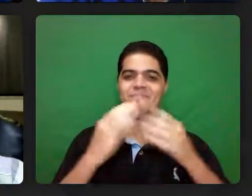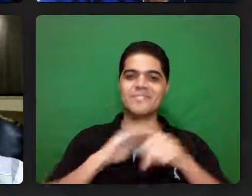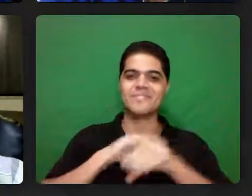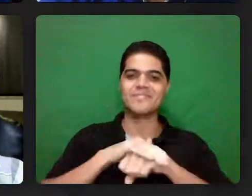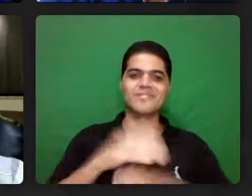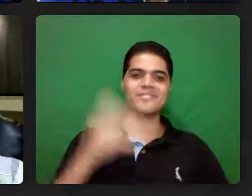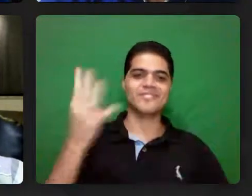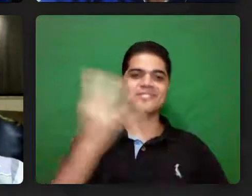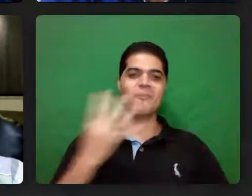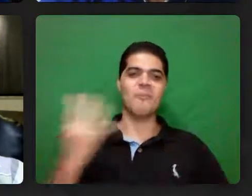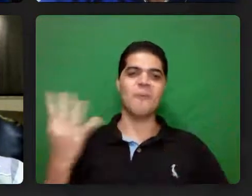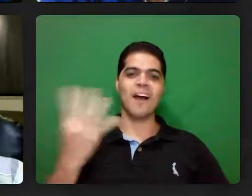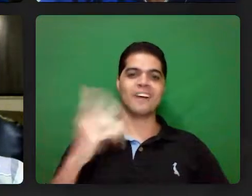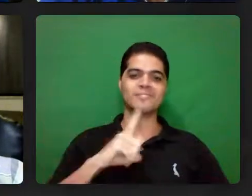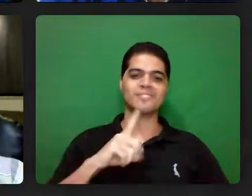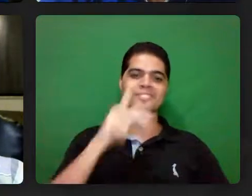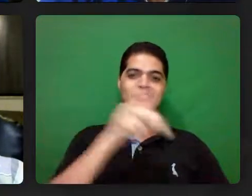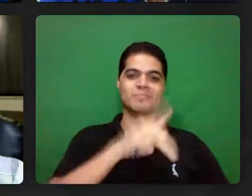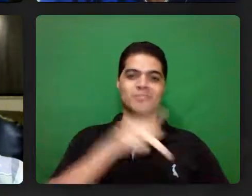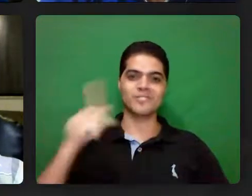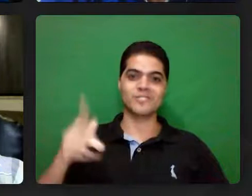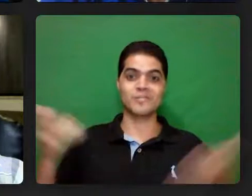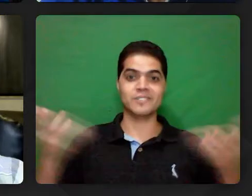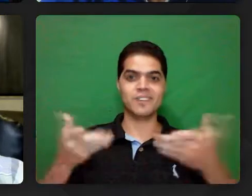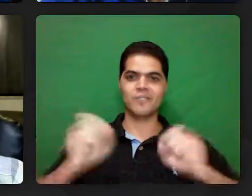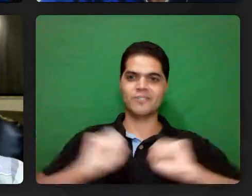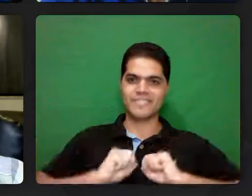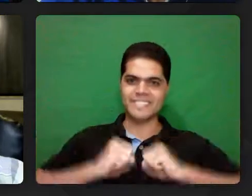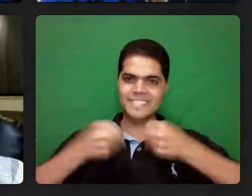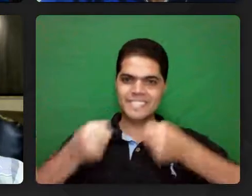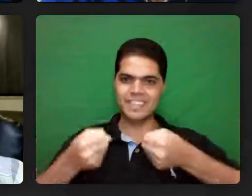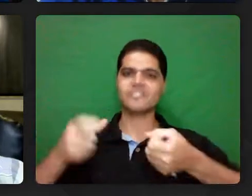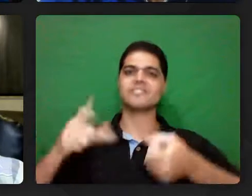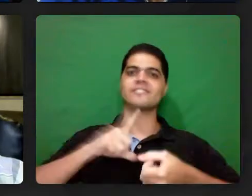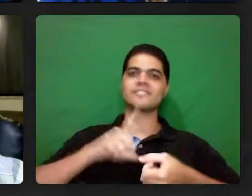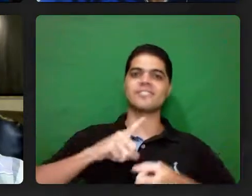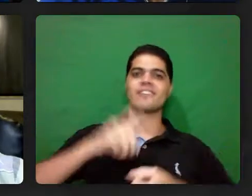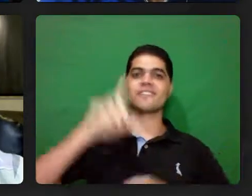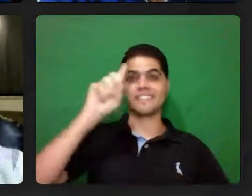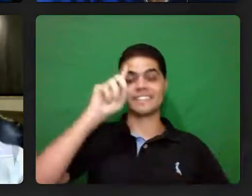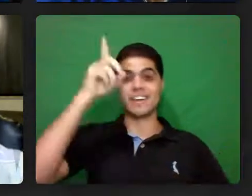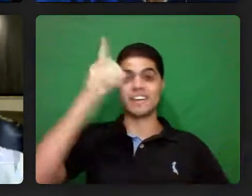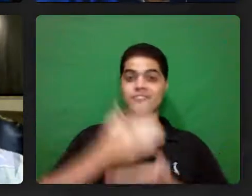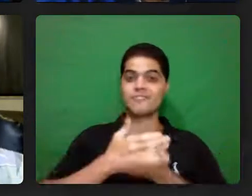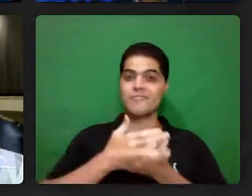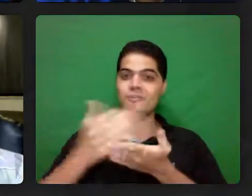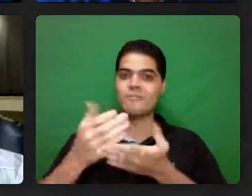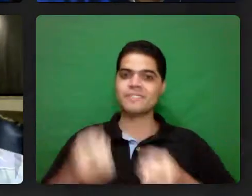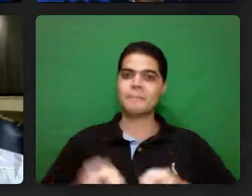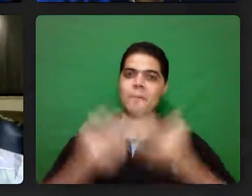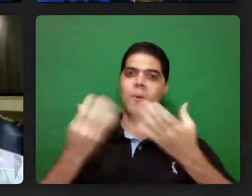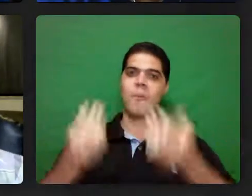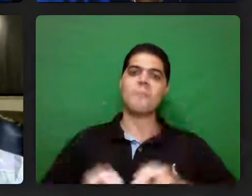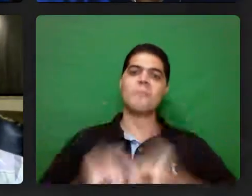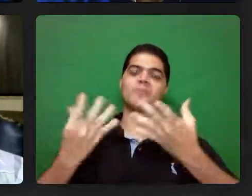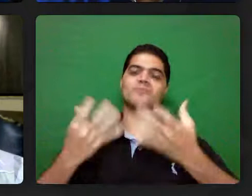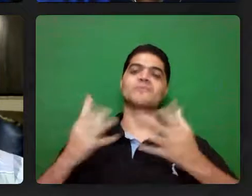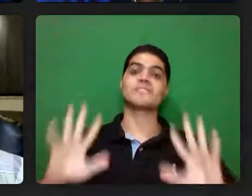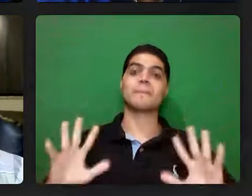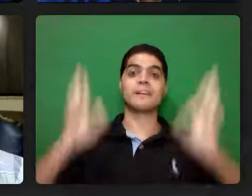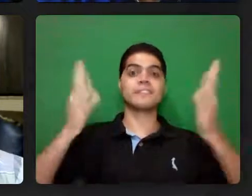aqui, esses professores que tiveram essa iniciativa, né, a ideia de produzir essa maratona para vocês. Eles estão aí à frente da